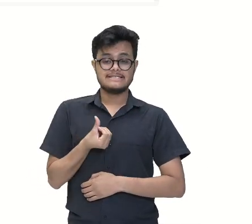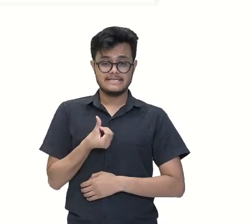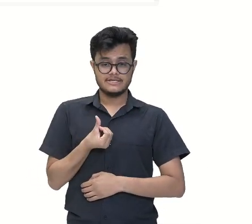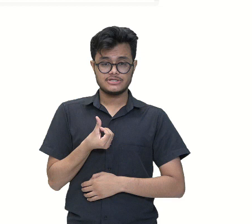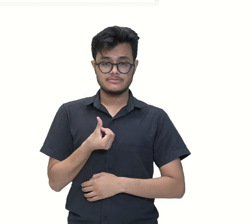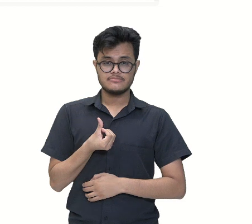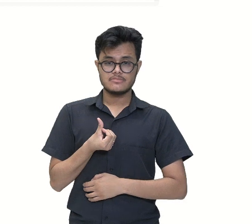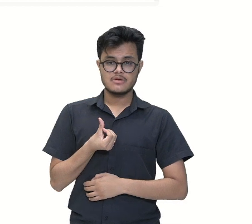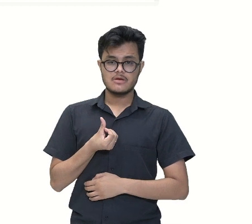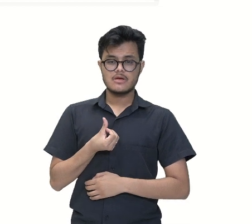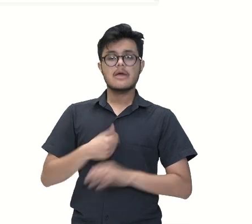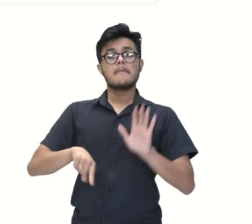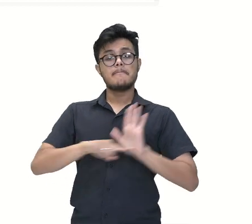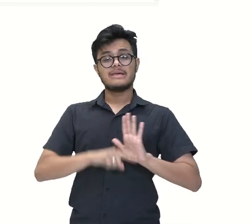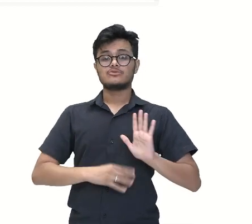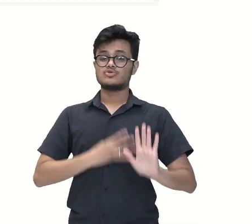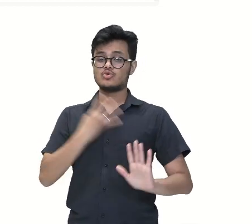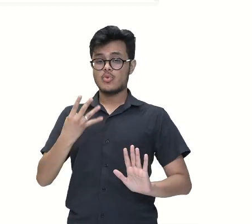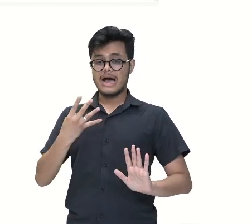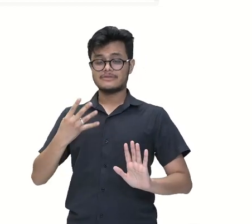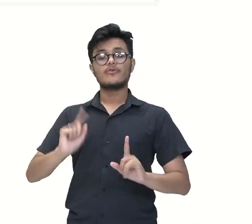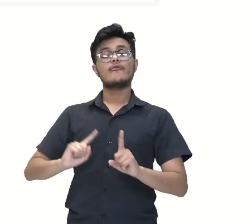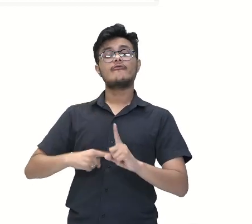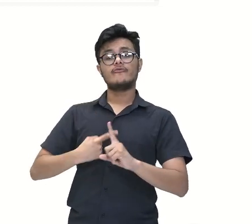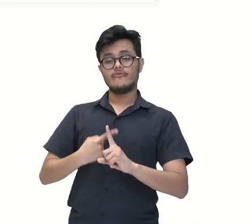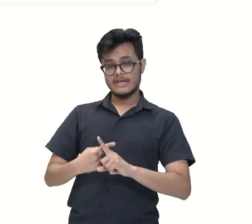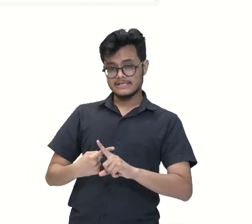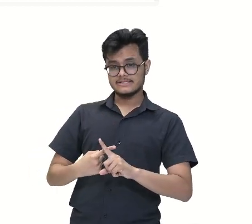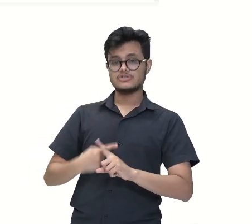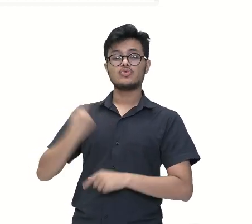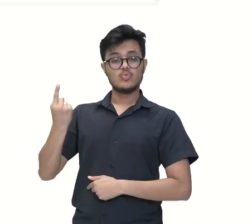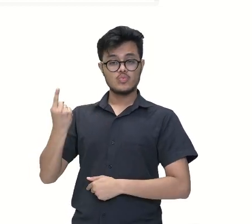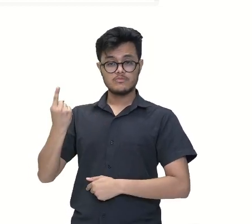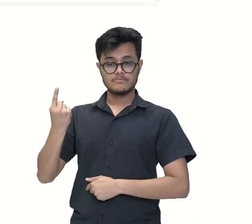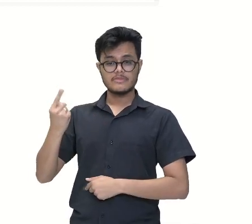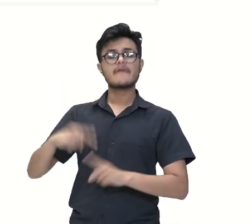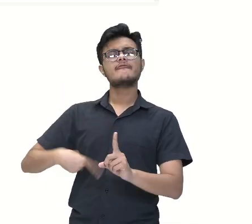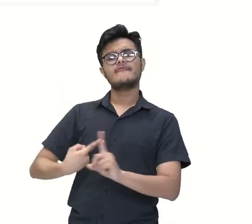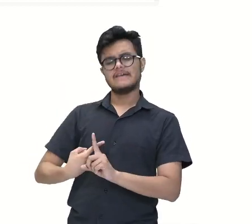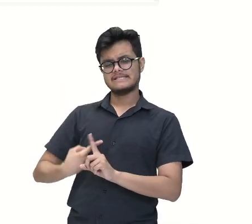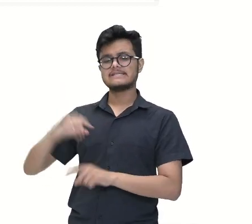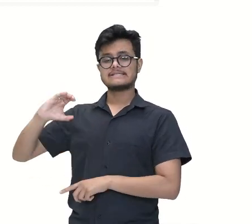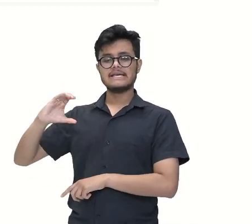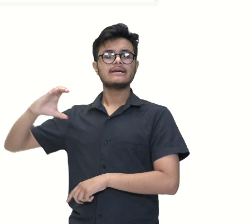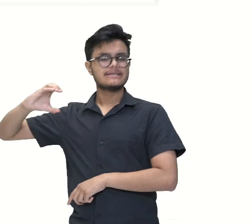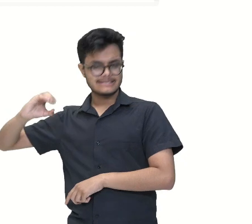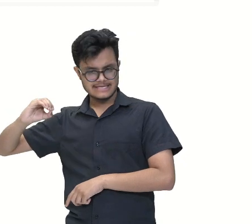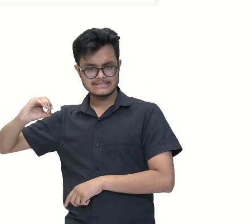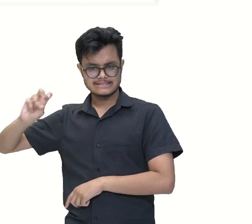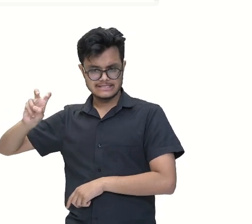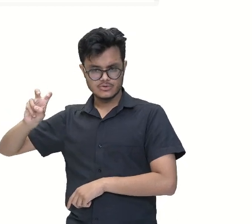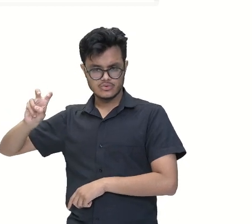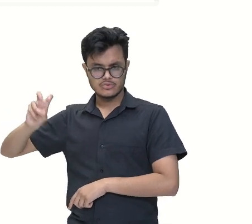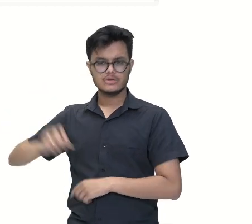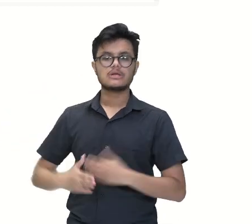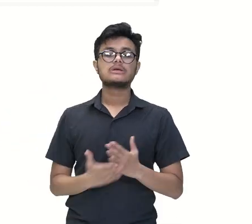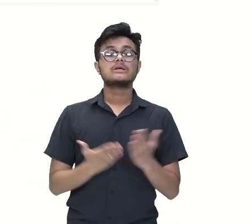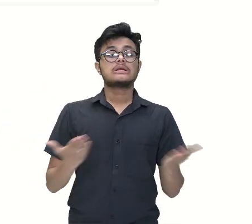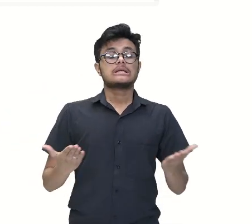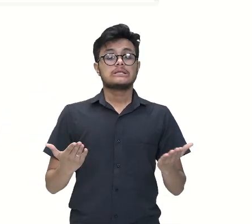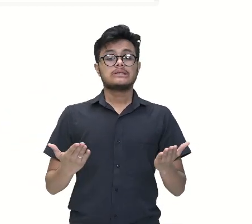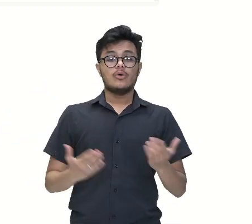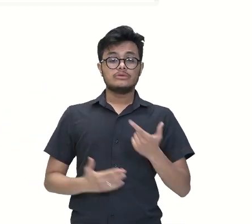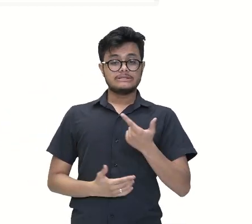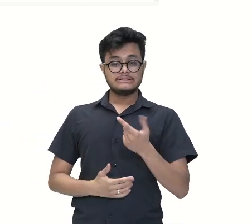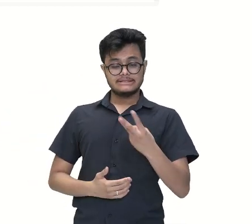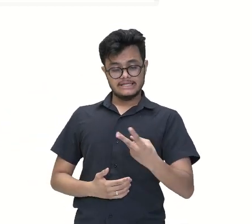36, menos 4 vezes o valor de A, vezes o valor de C. Então, meu valor de delta aqui,